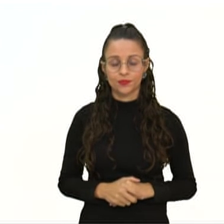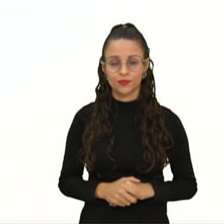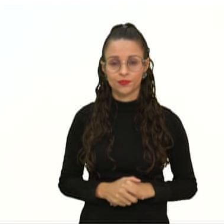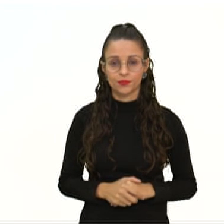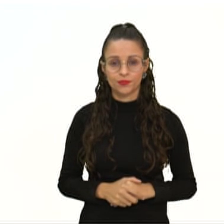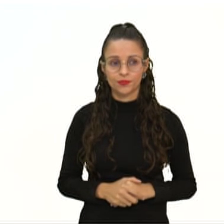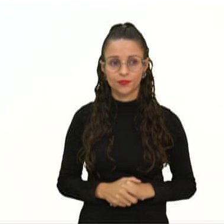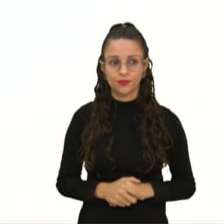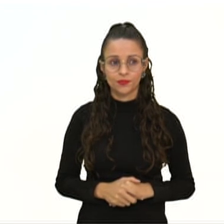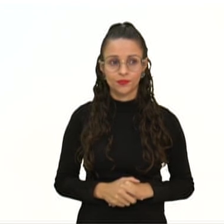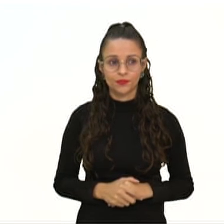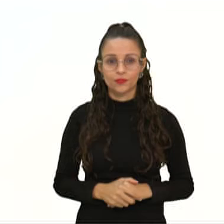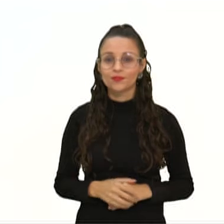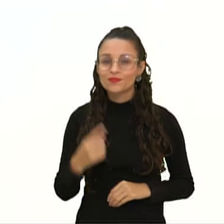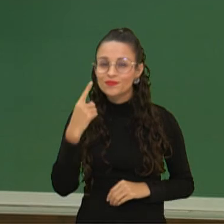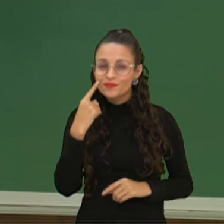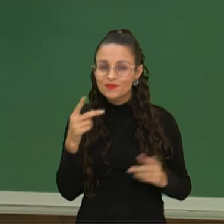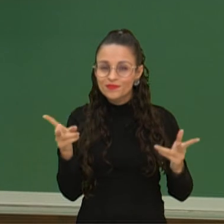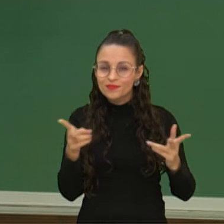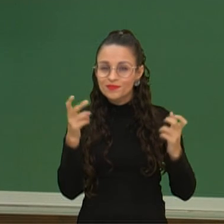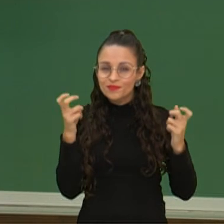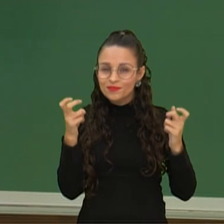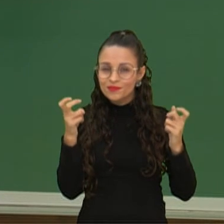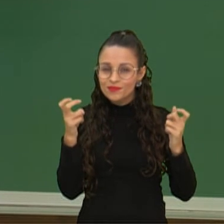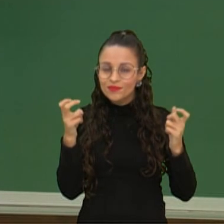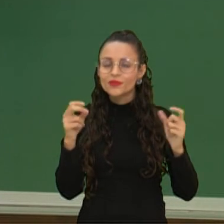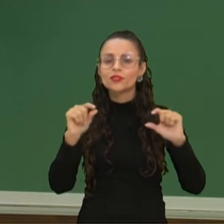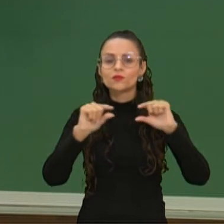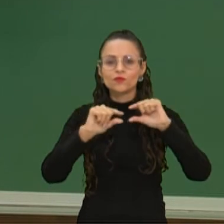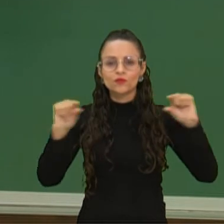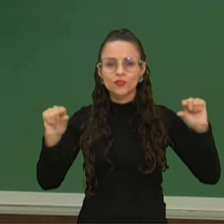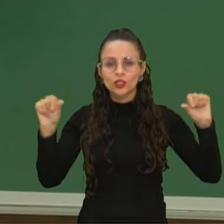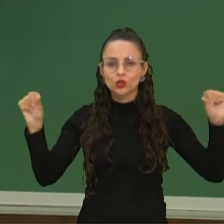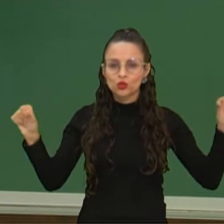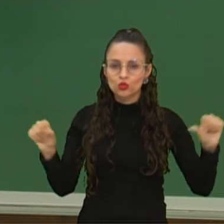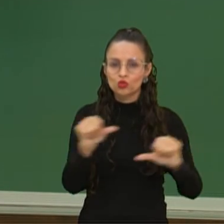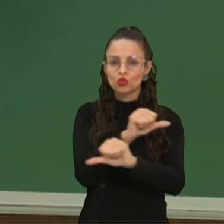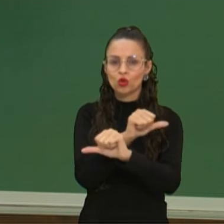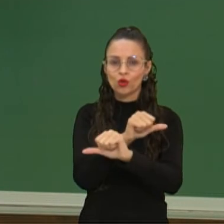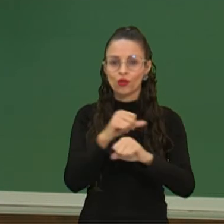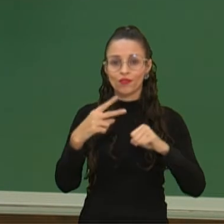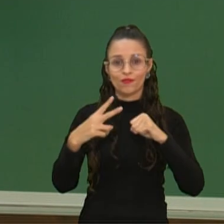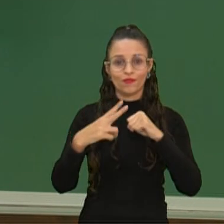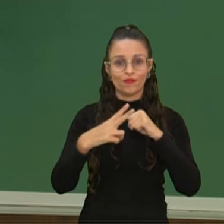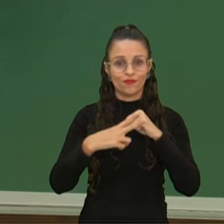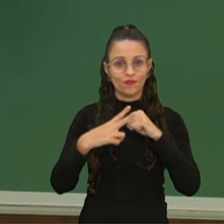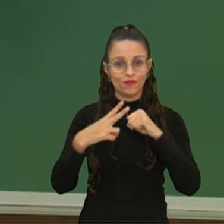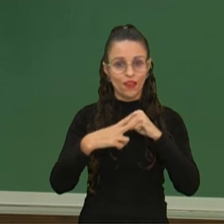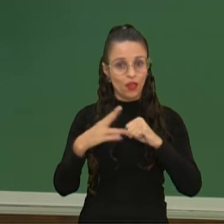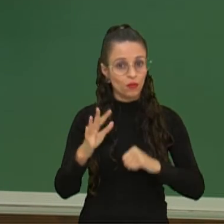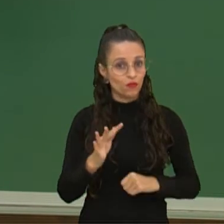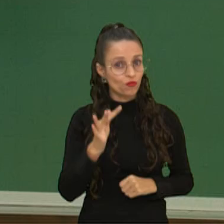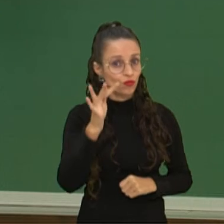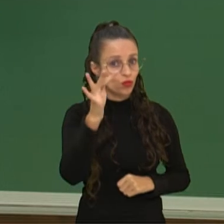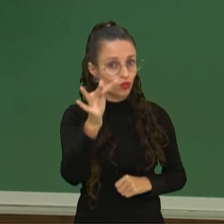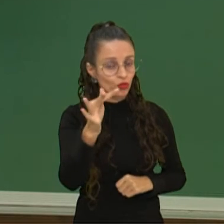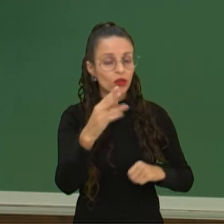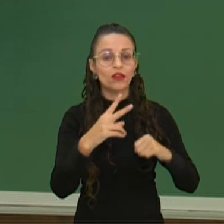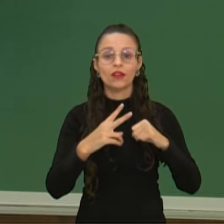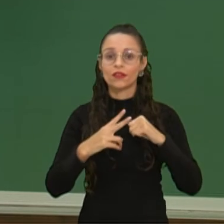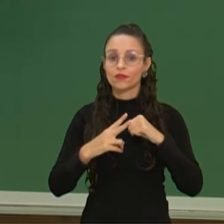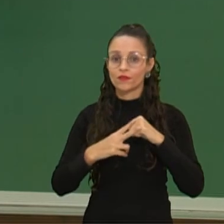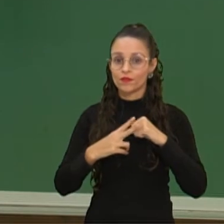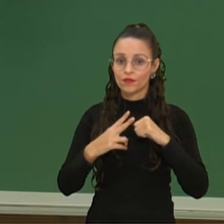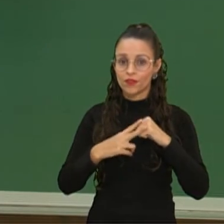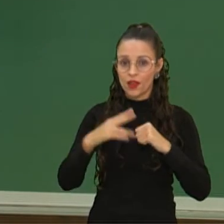by Kelly. Repara que a gente fez as inversões. Verbo to be no futuro. Verbo principal na